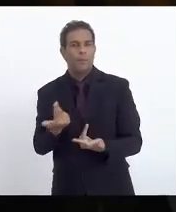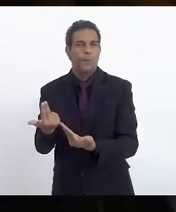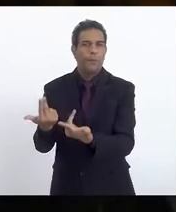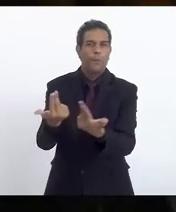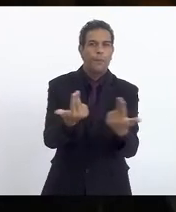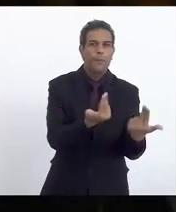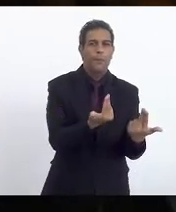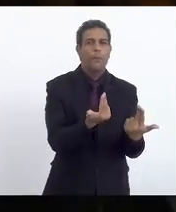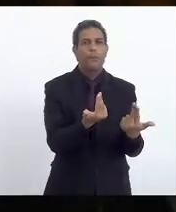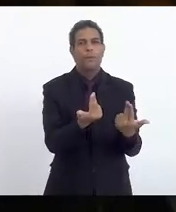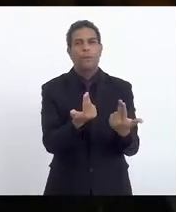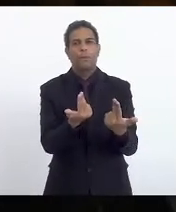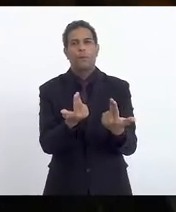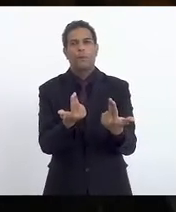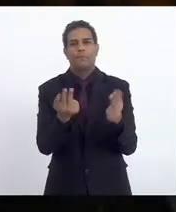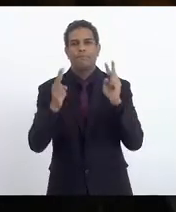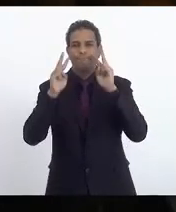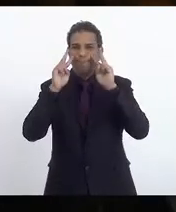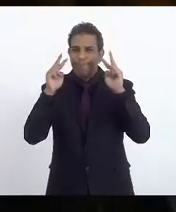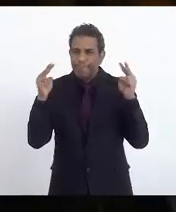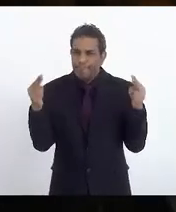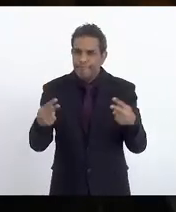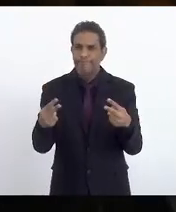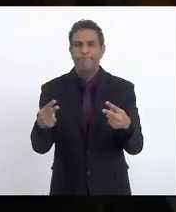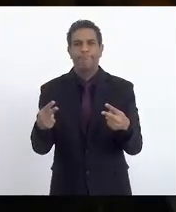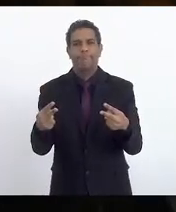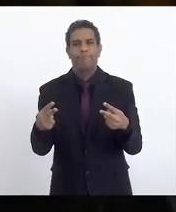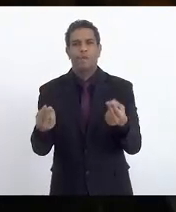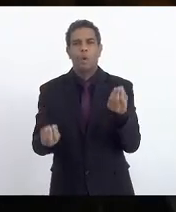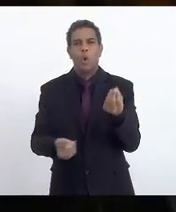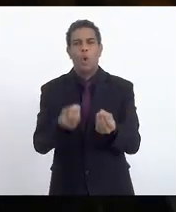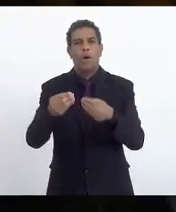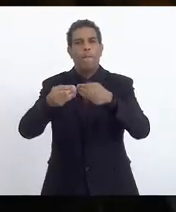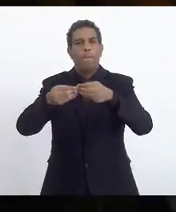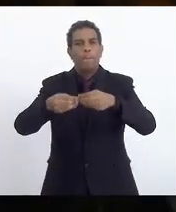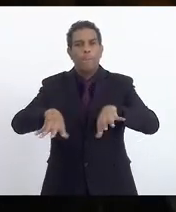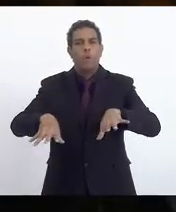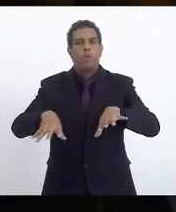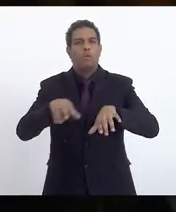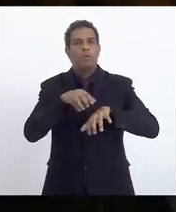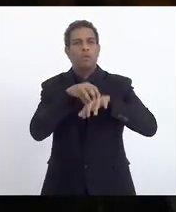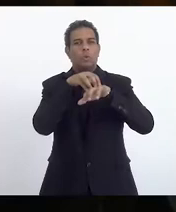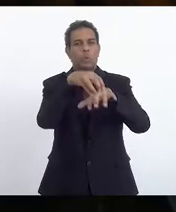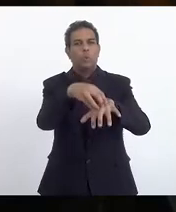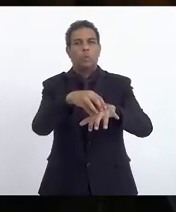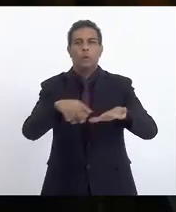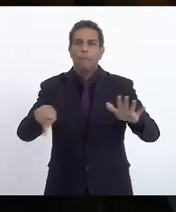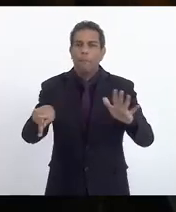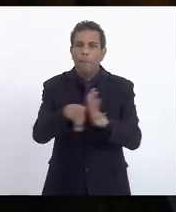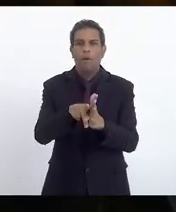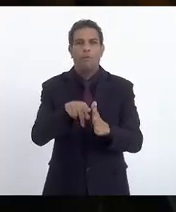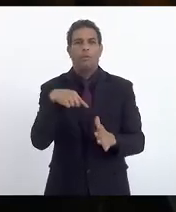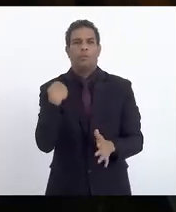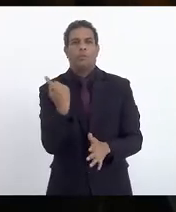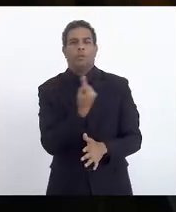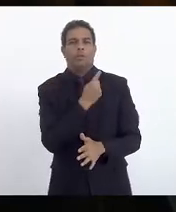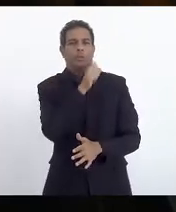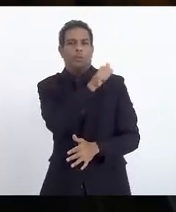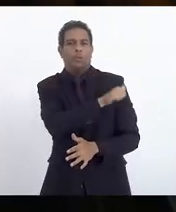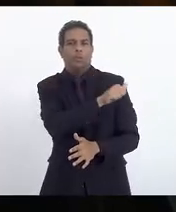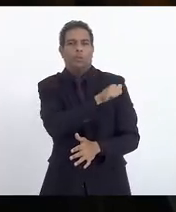é do quadro de colapso do transporte público na região metropolitana